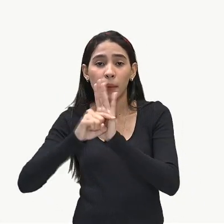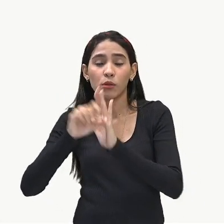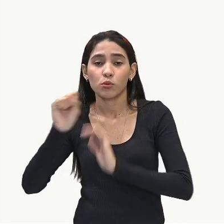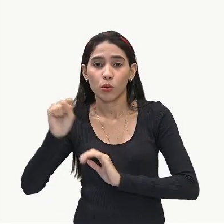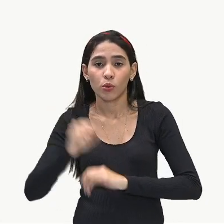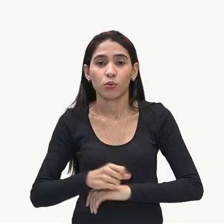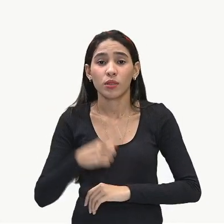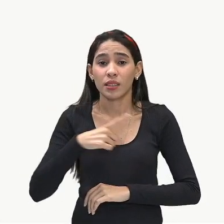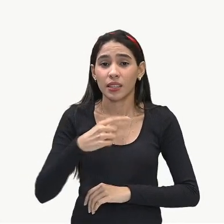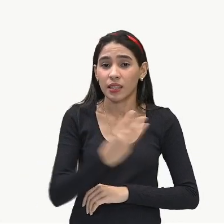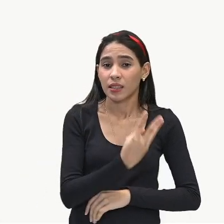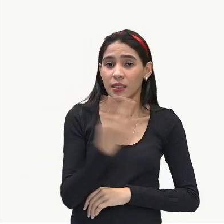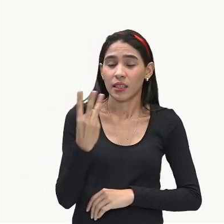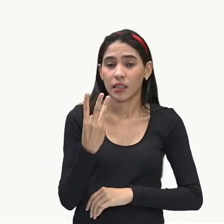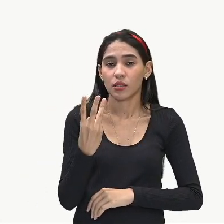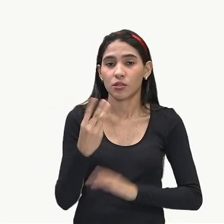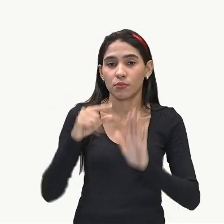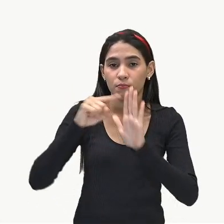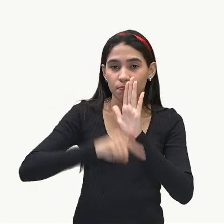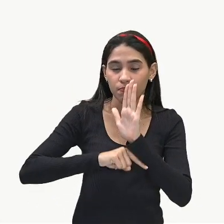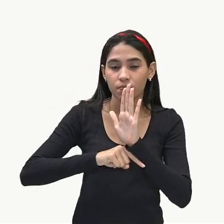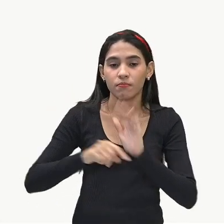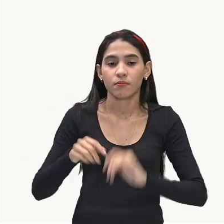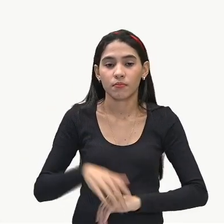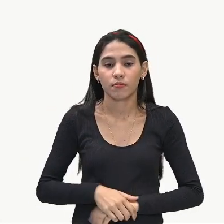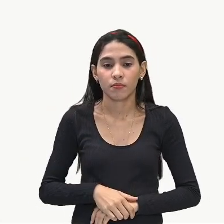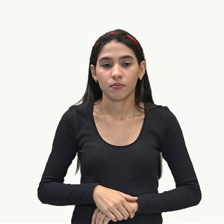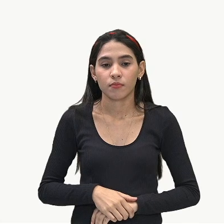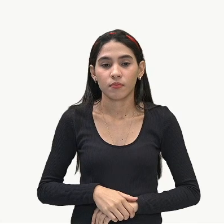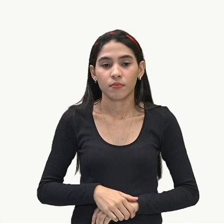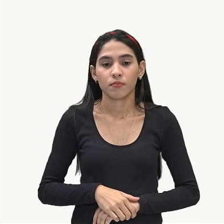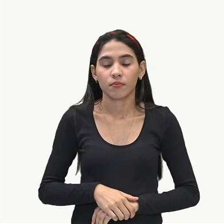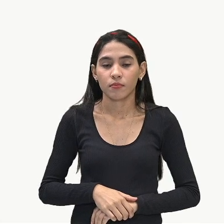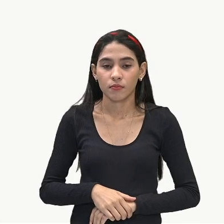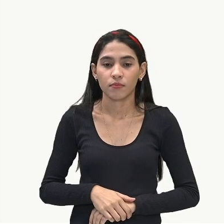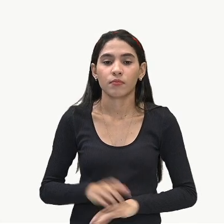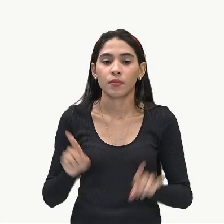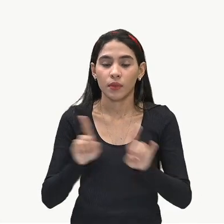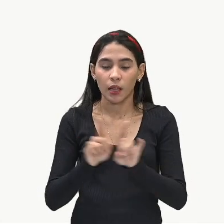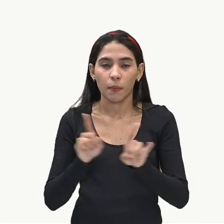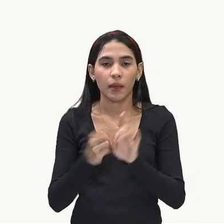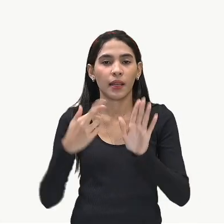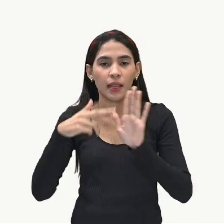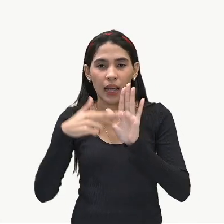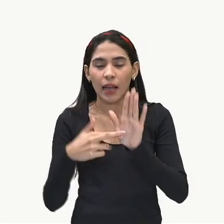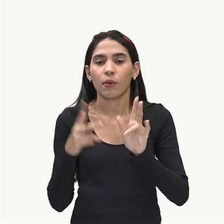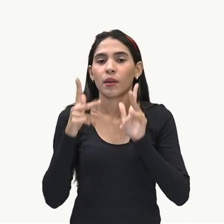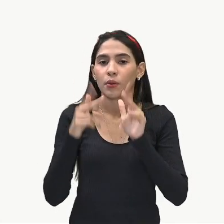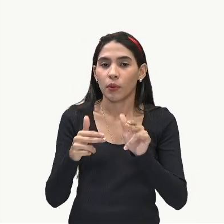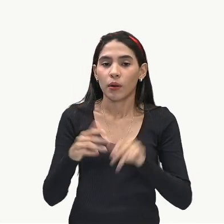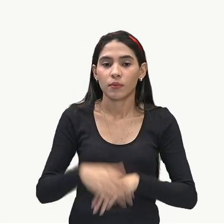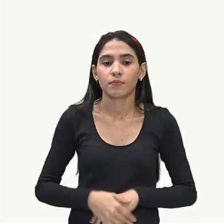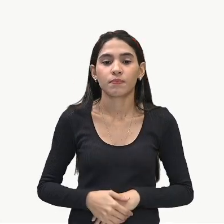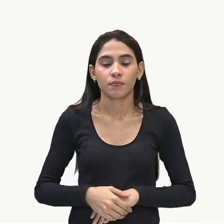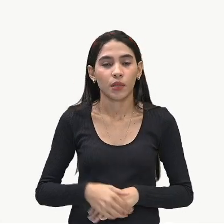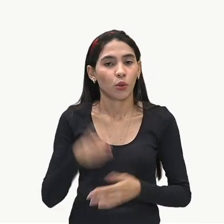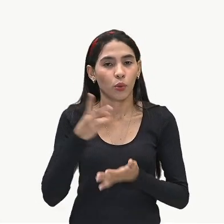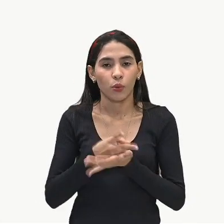unidades. De menos 8 para menos 11, mesmo critério, tá? E assim ela